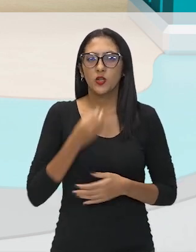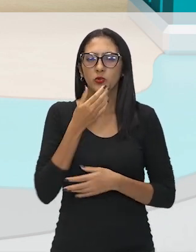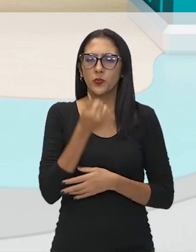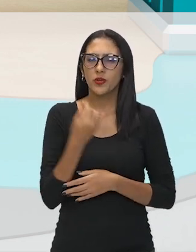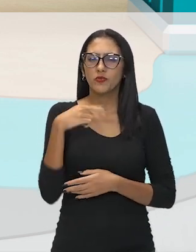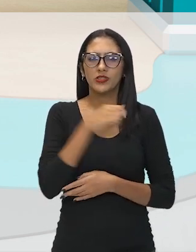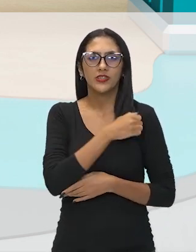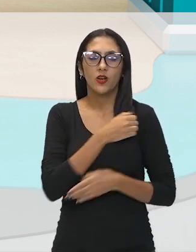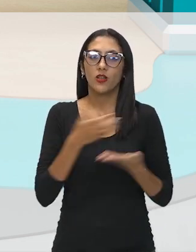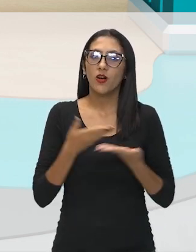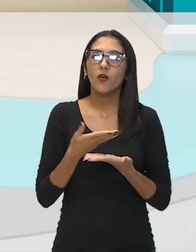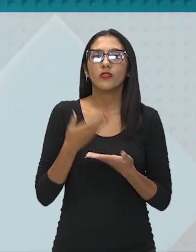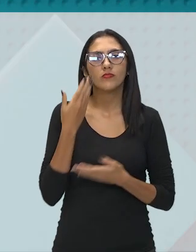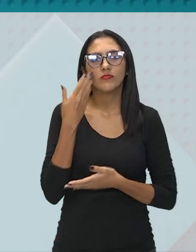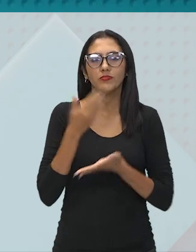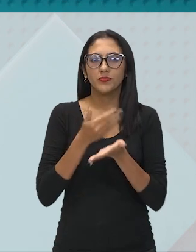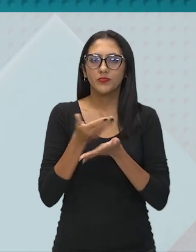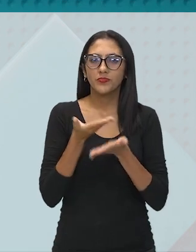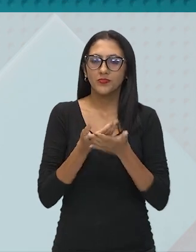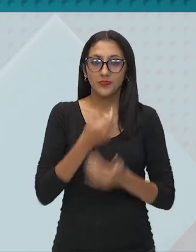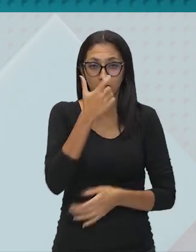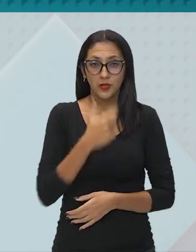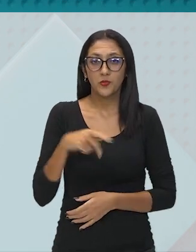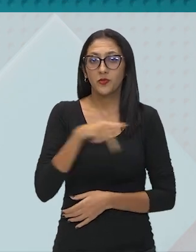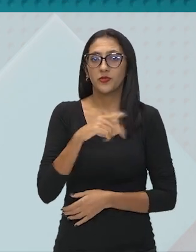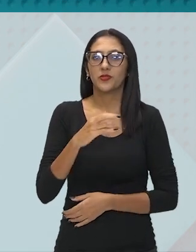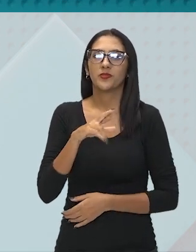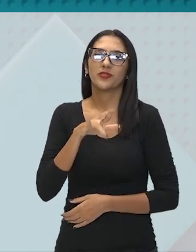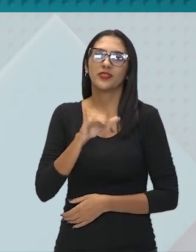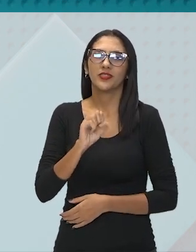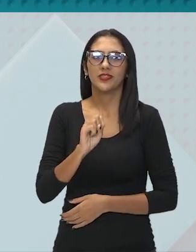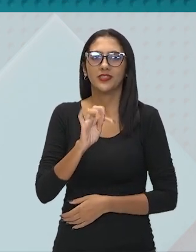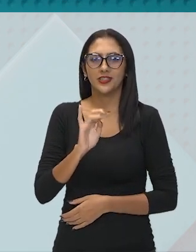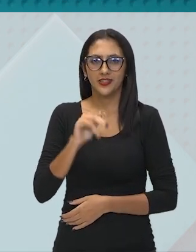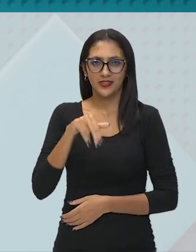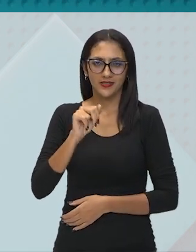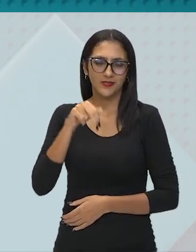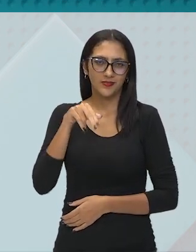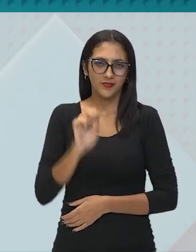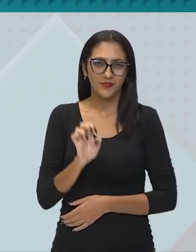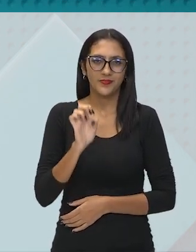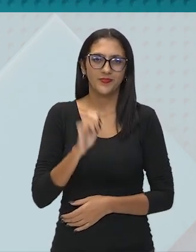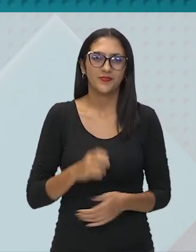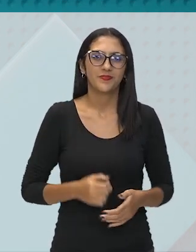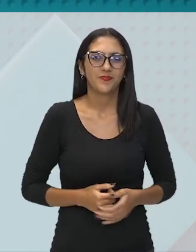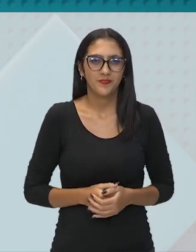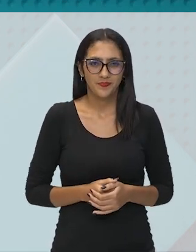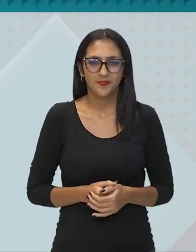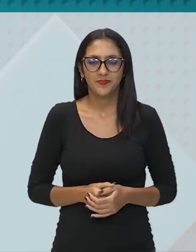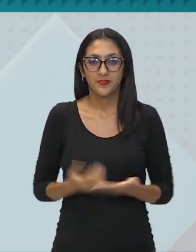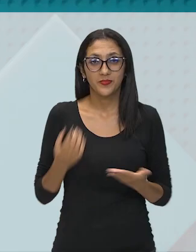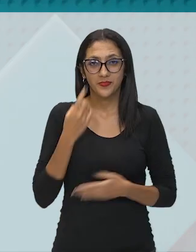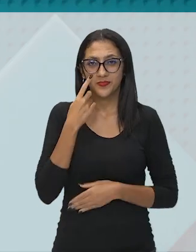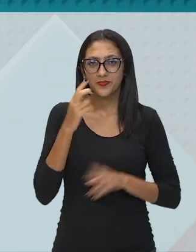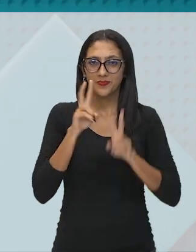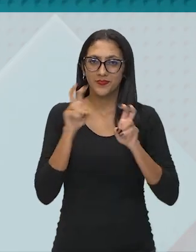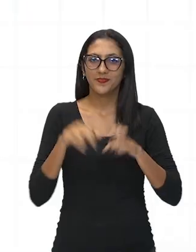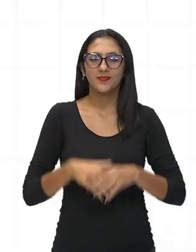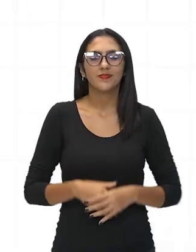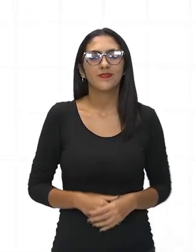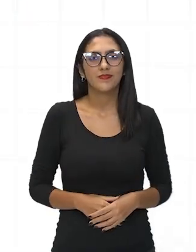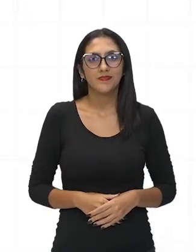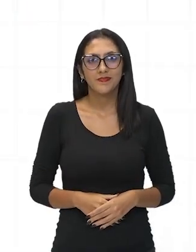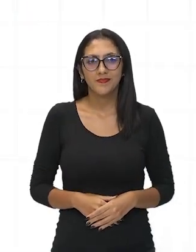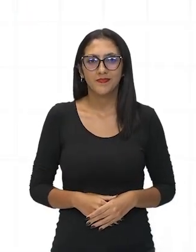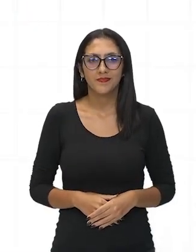estão? Vamos aprender inglês? Eu sou a professora Cristiane Mourão. Vamos conferir a aula?